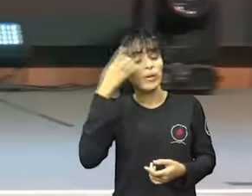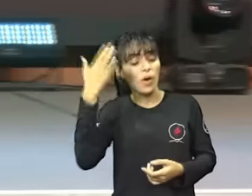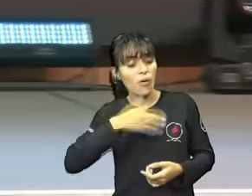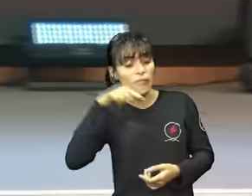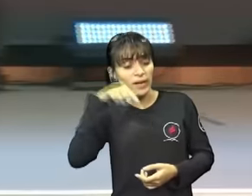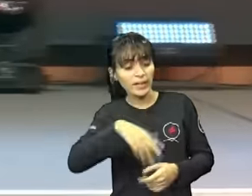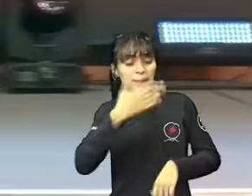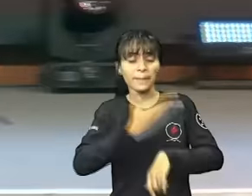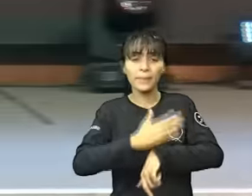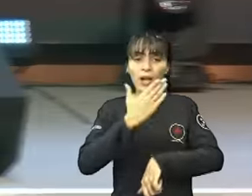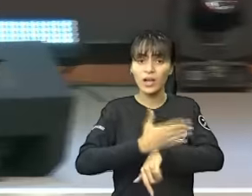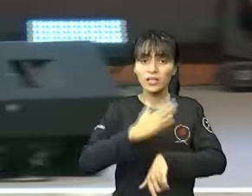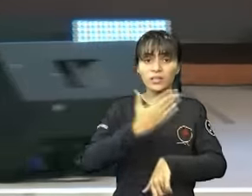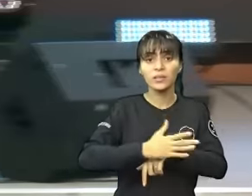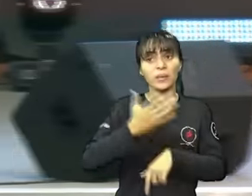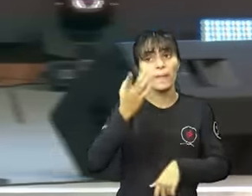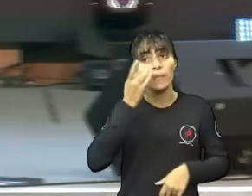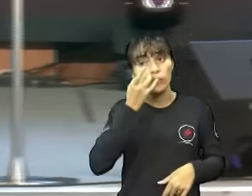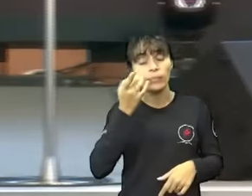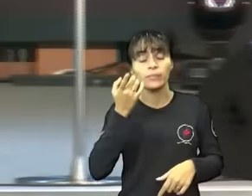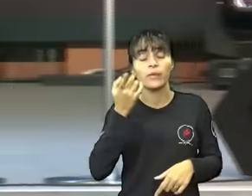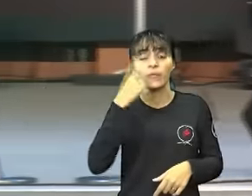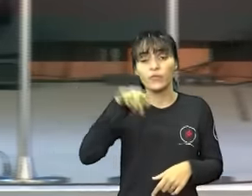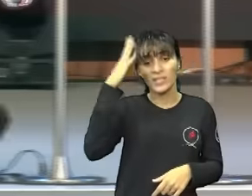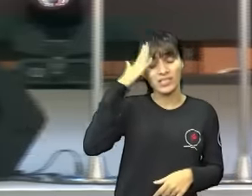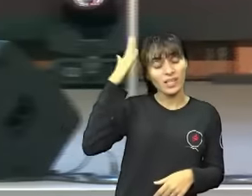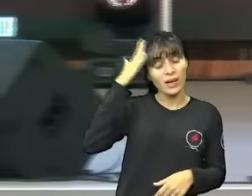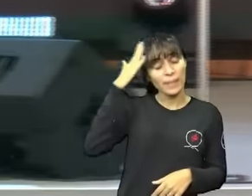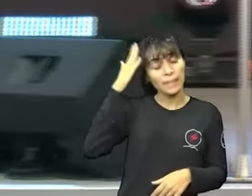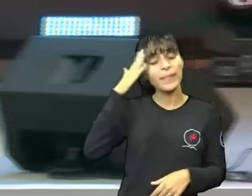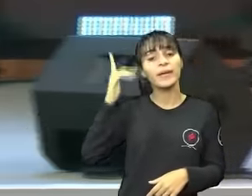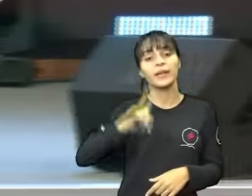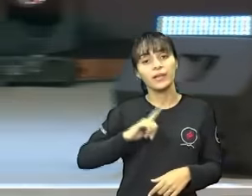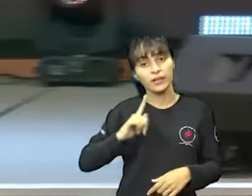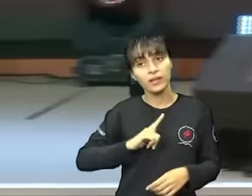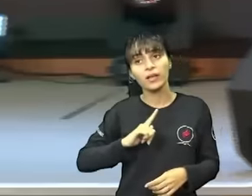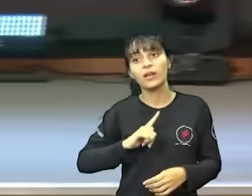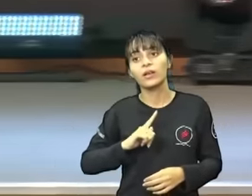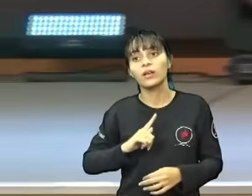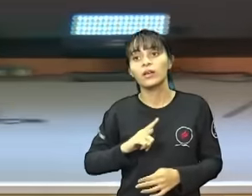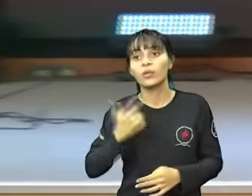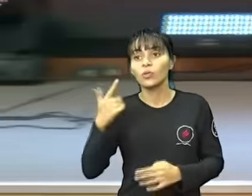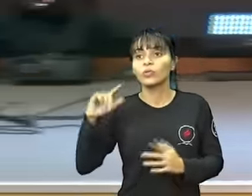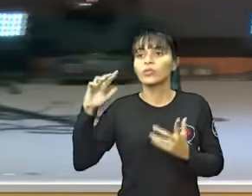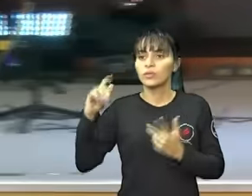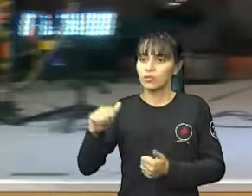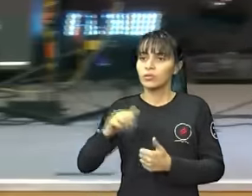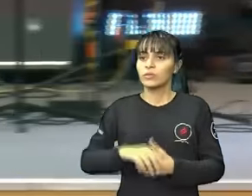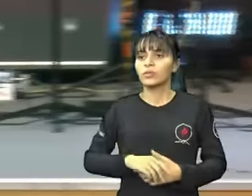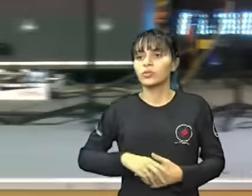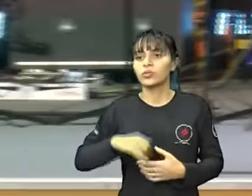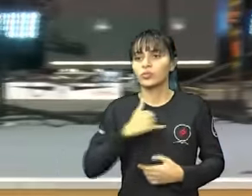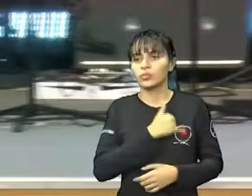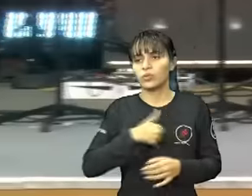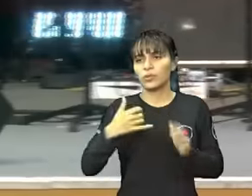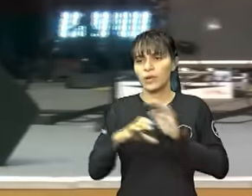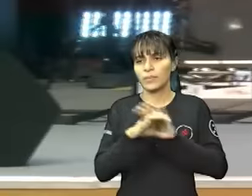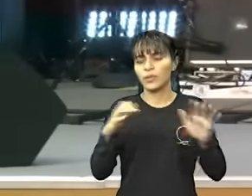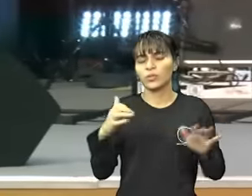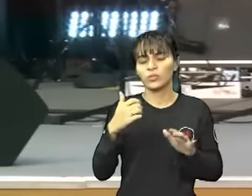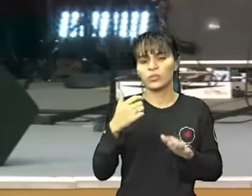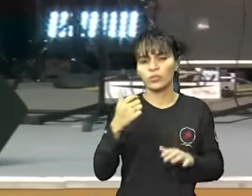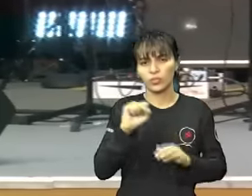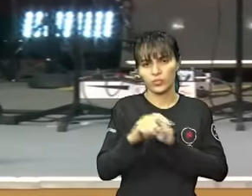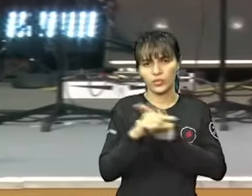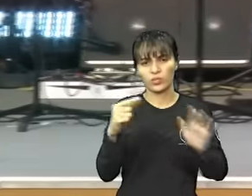práticas para mostrar isso aí é para você saber que tem um outro mundo a Jesus falou em João 8 32